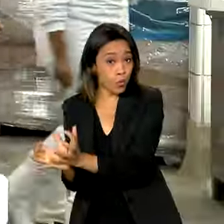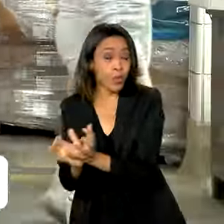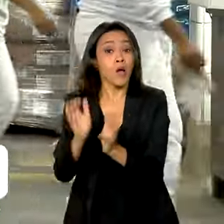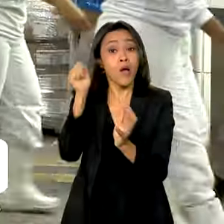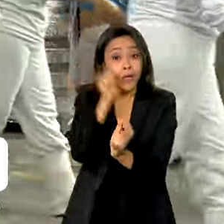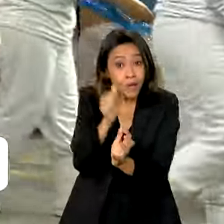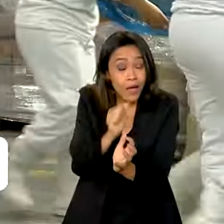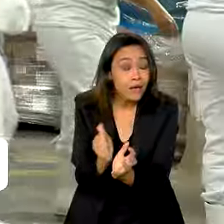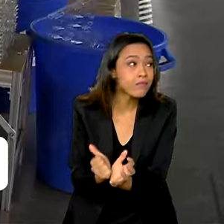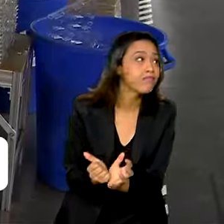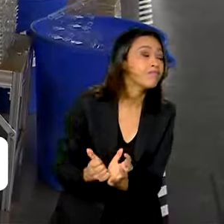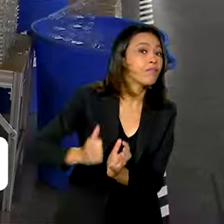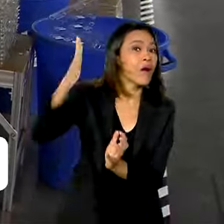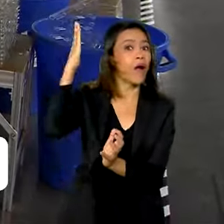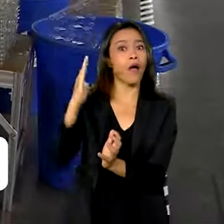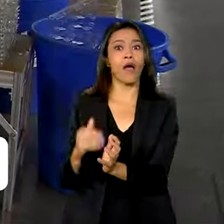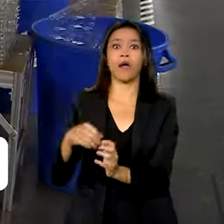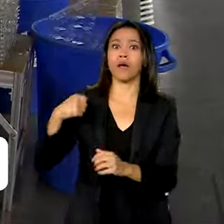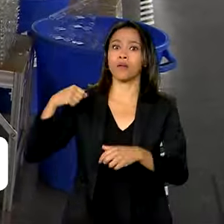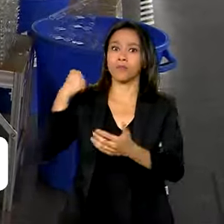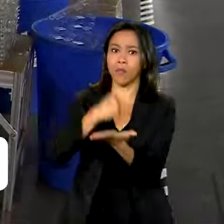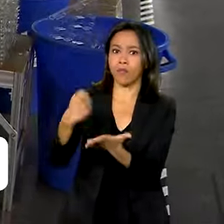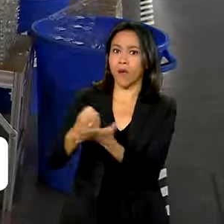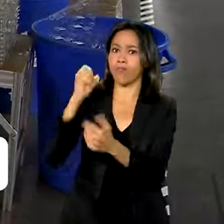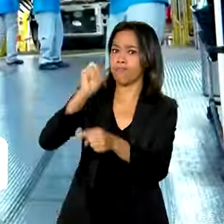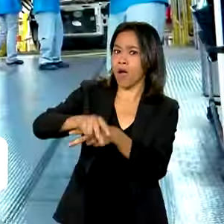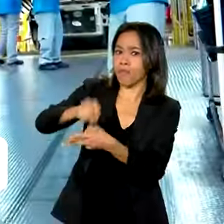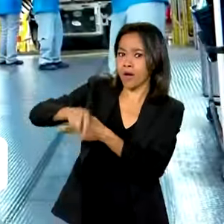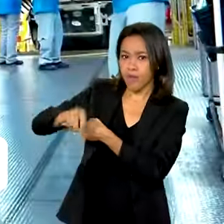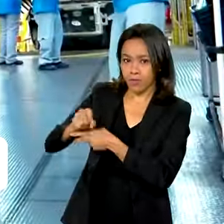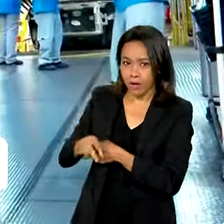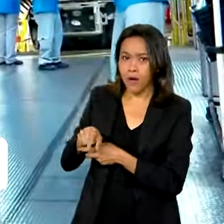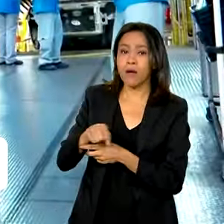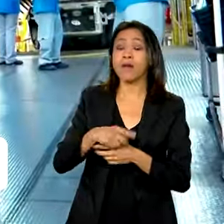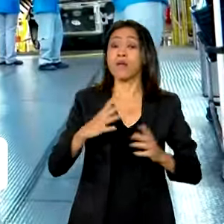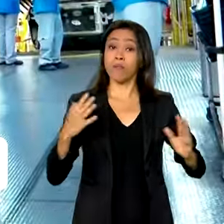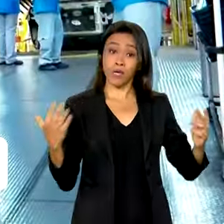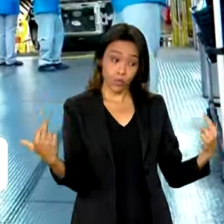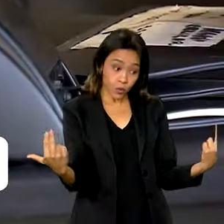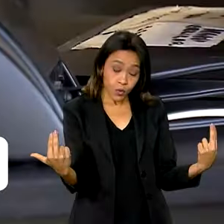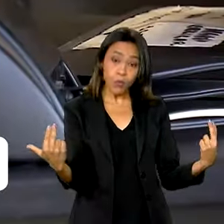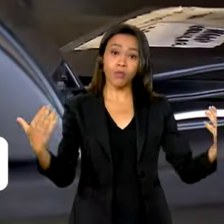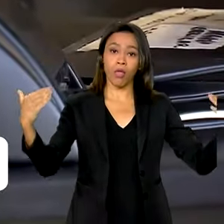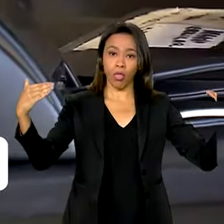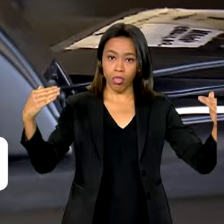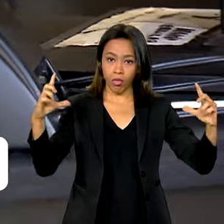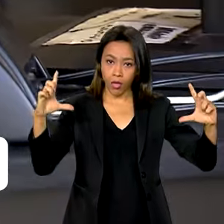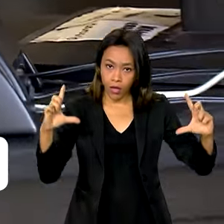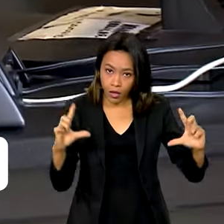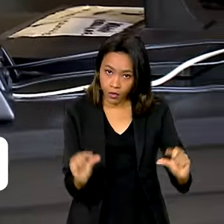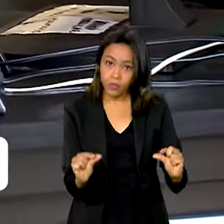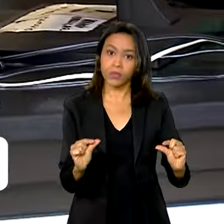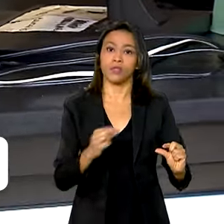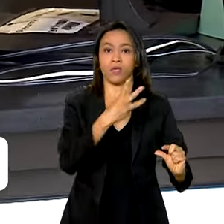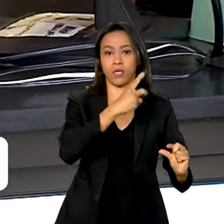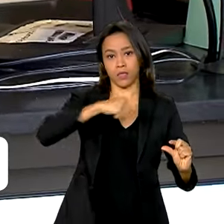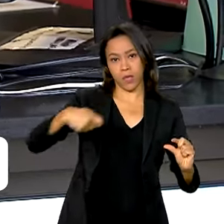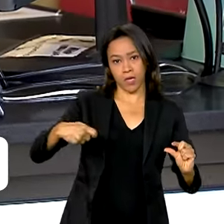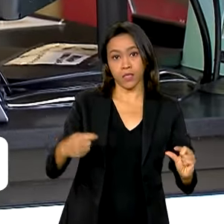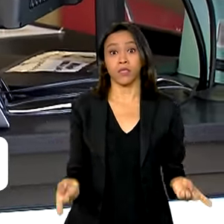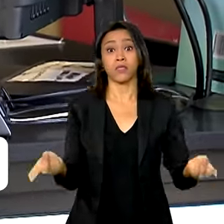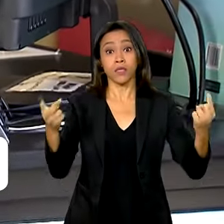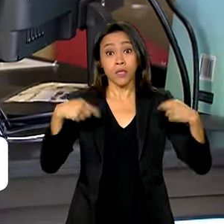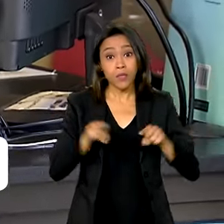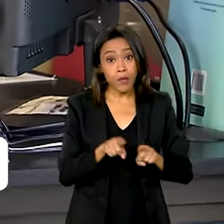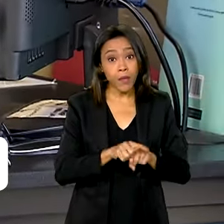seguem com taxa de desocupação maior que os homens, mas ambos caíram no trimestre. A pesquisa também revelou que no